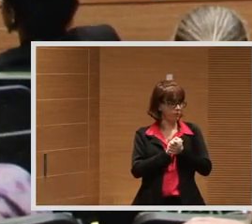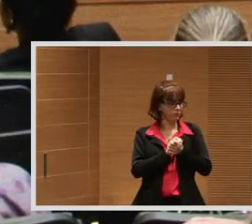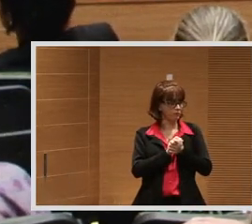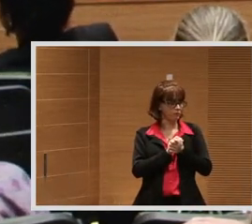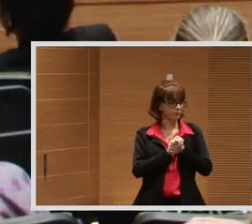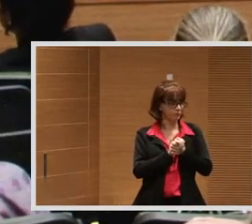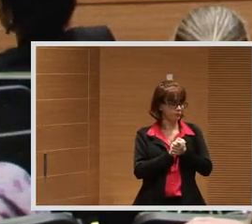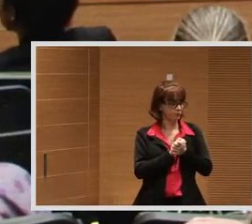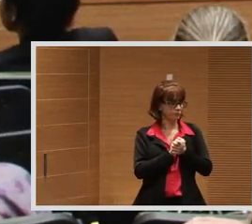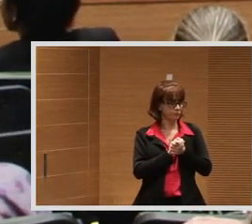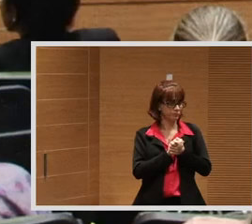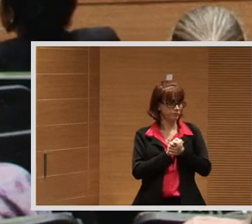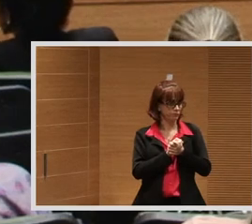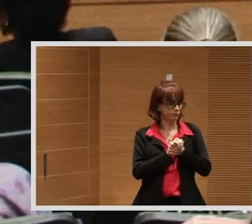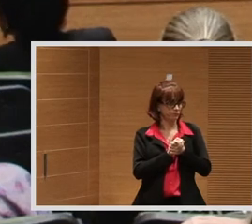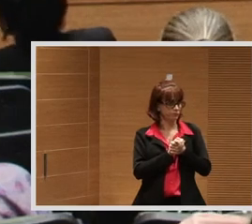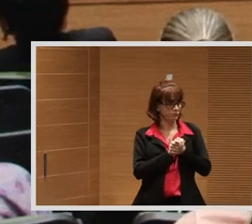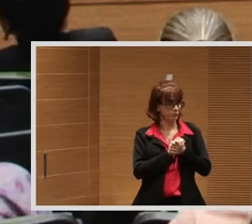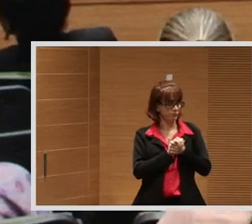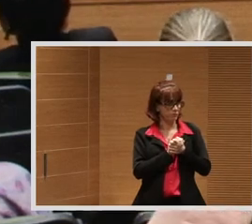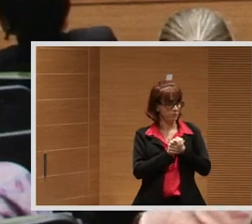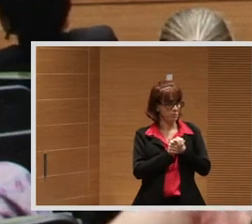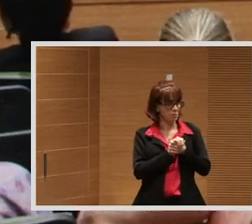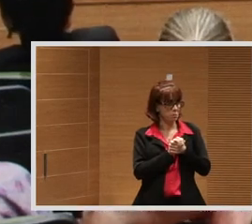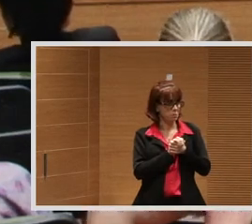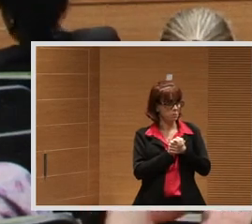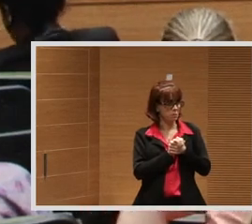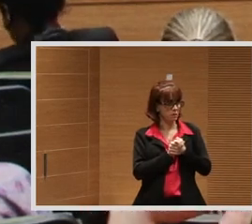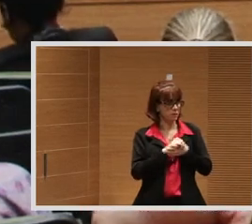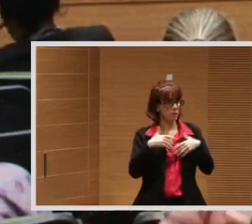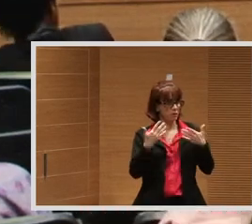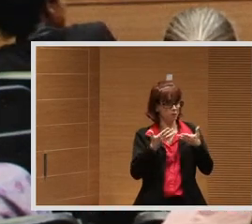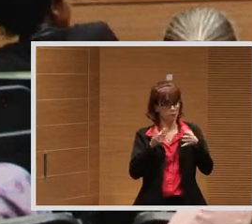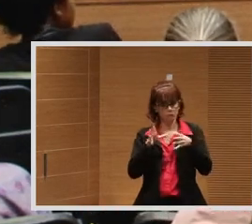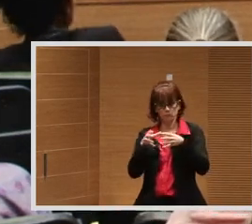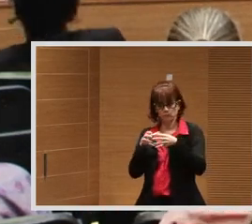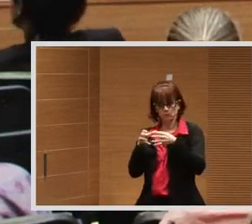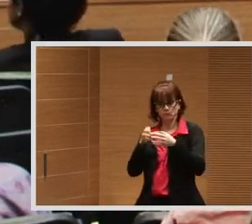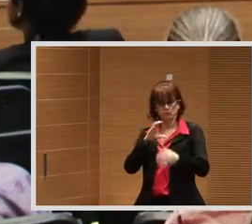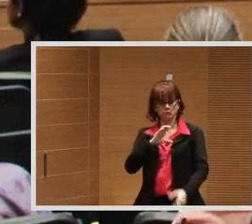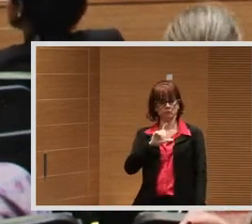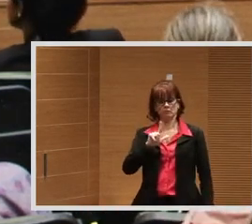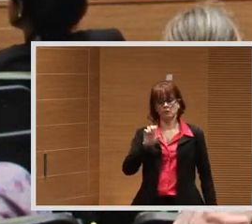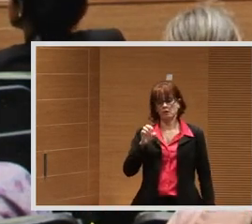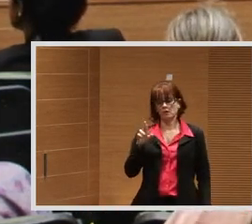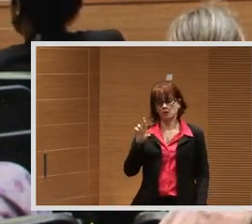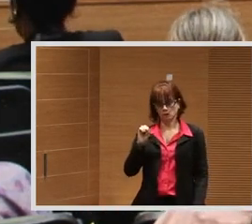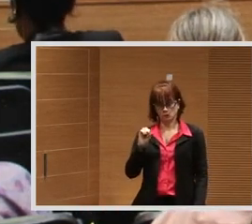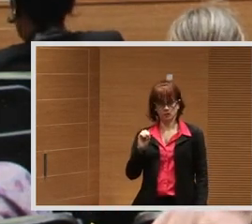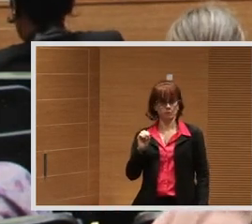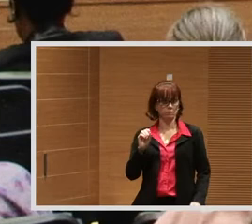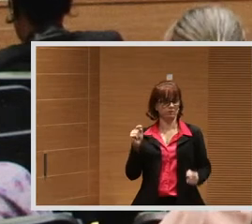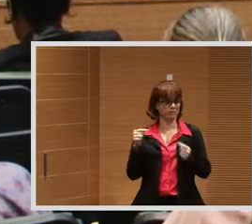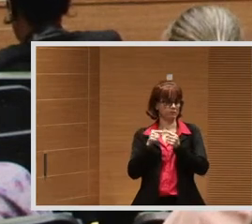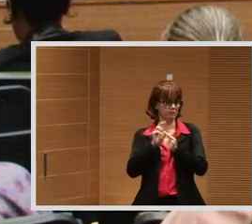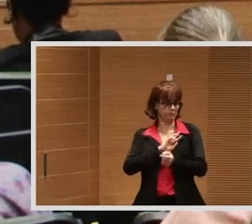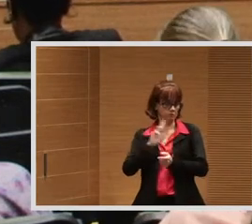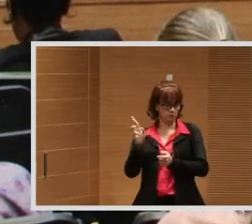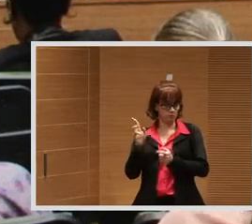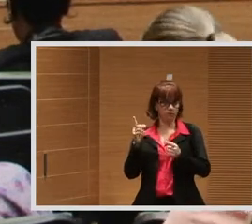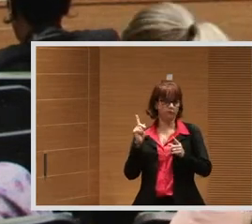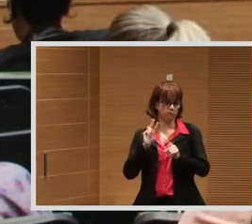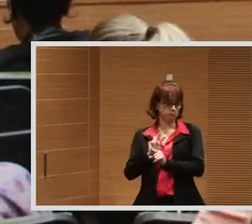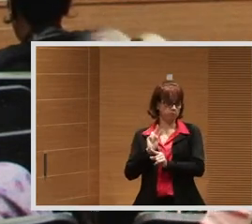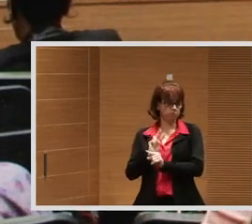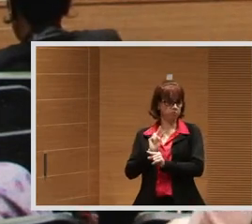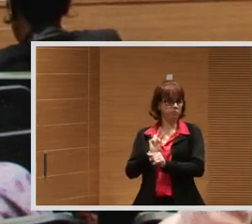seguinte, hoje não é a expressão de clero, que a gente podia ficar um pouco teórica, mas, assim, na verdade, eles têm um projeto, aliás,